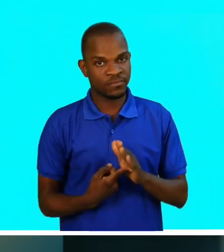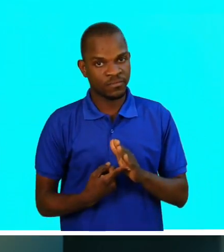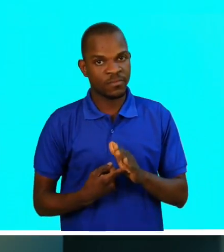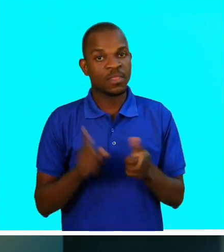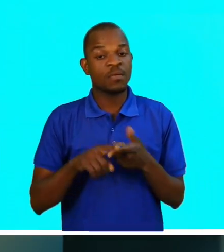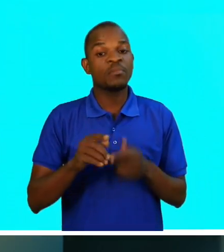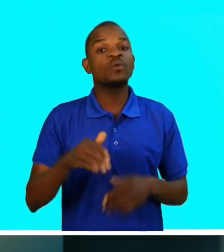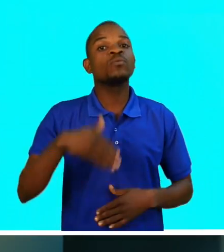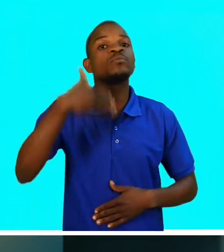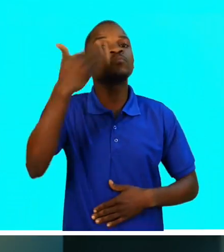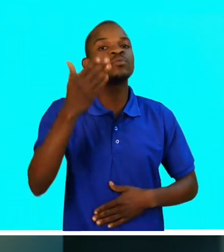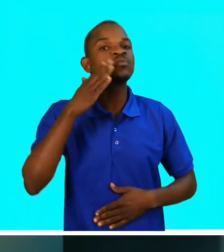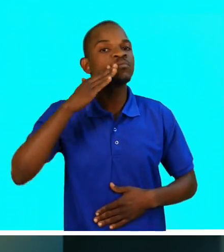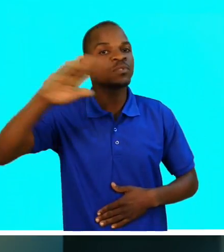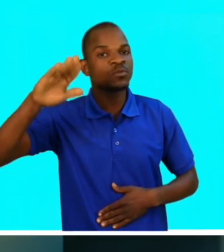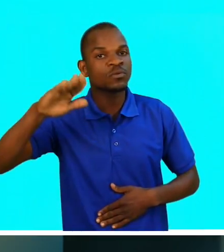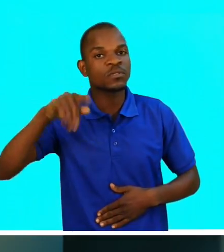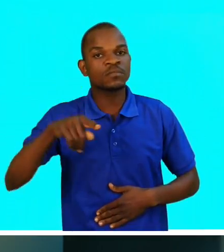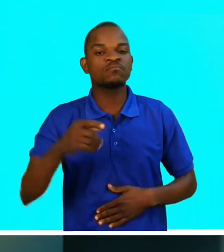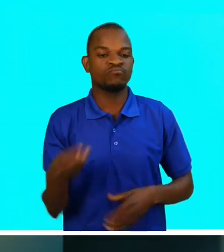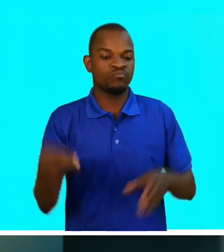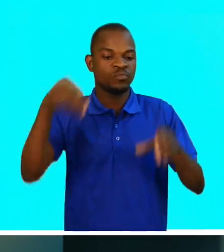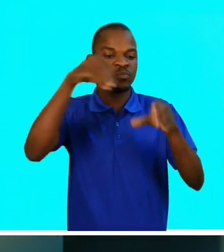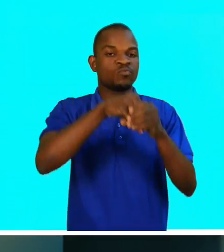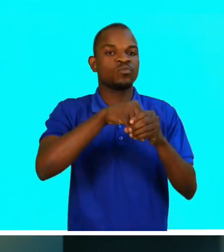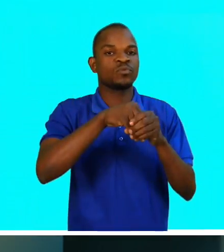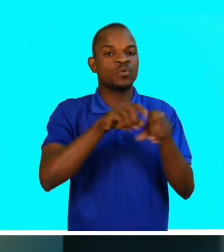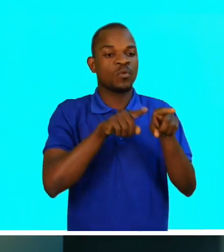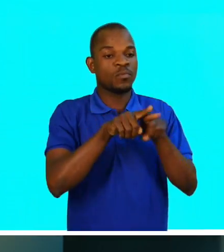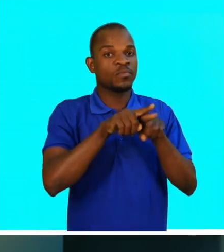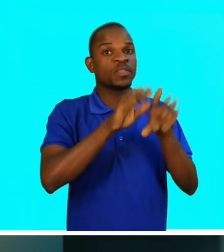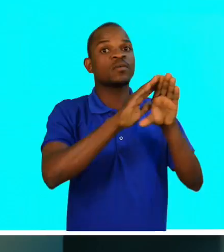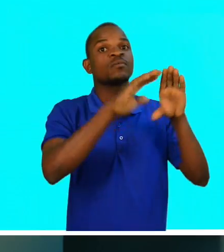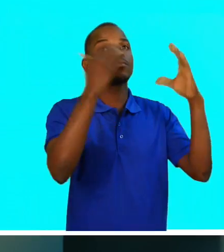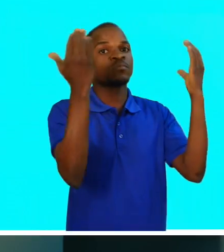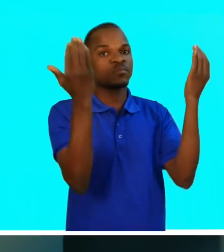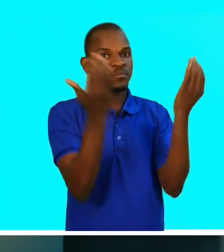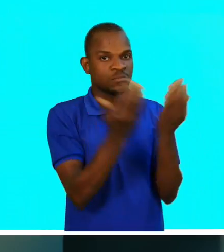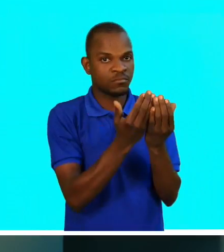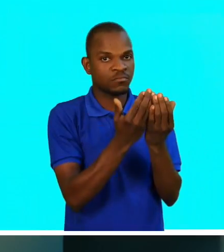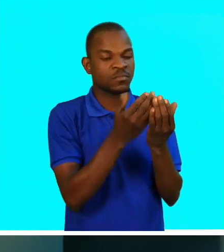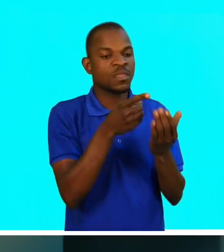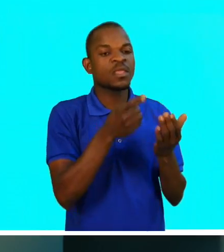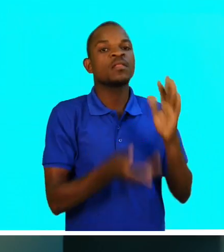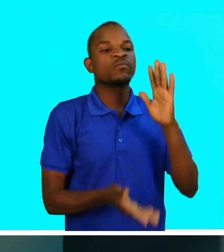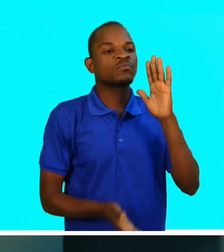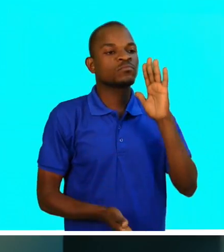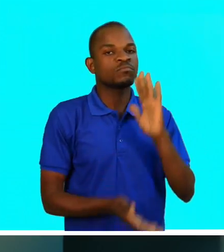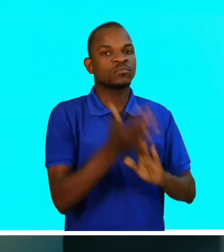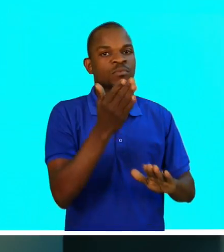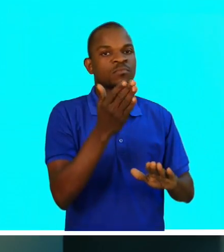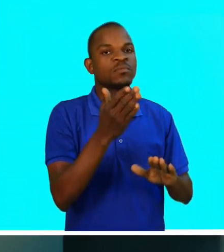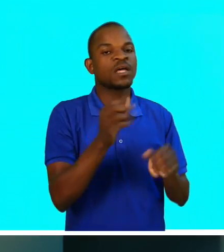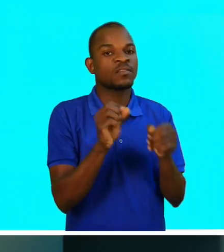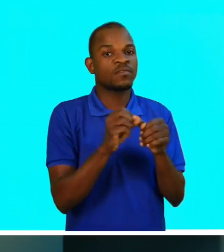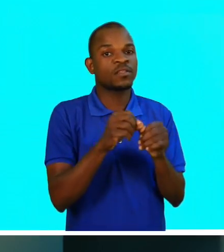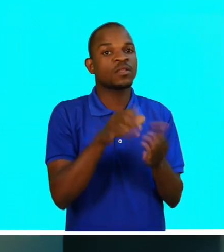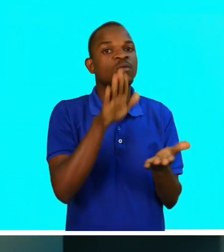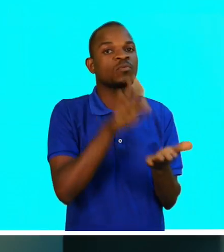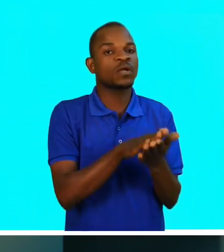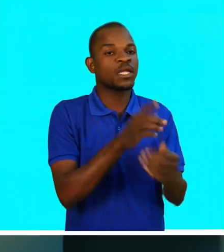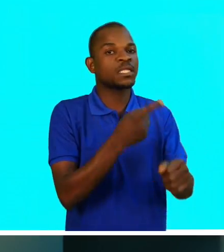quartos de final. Os finalistas da prova qualificam automaticamente para o Mundial